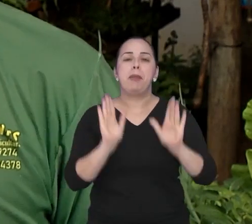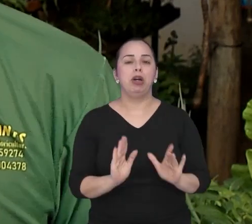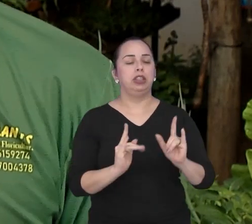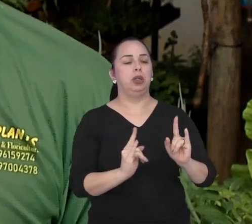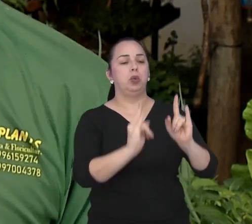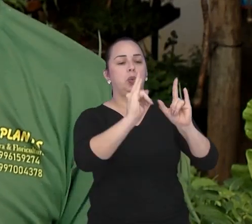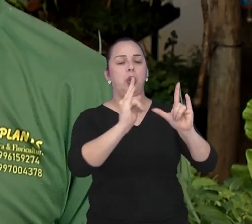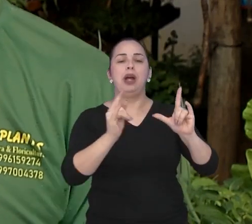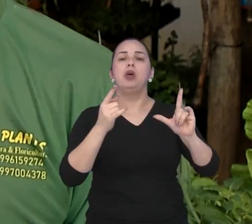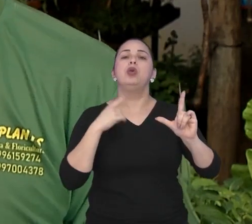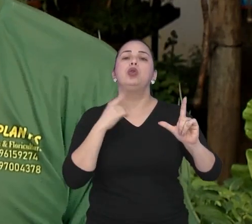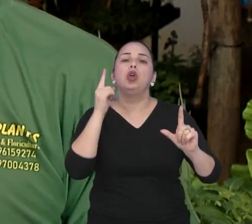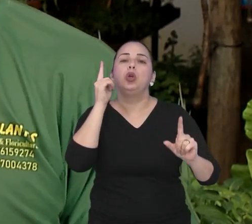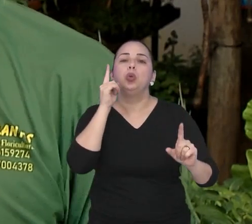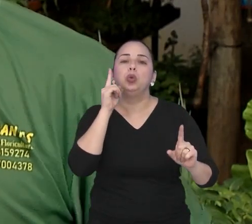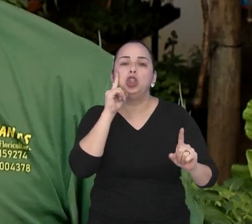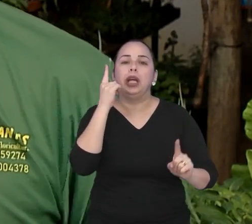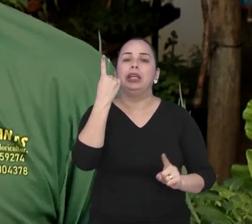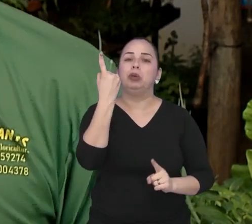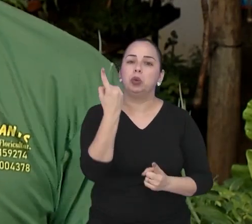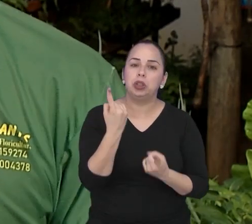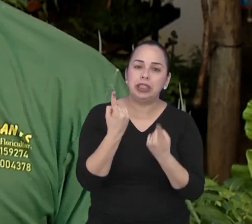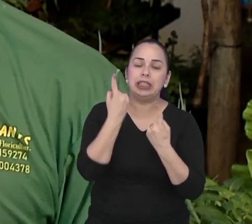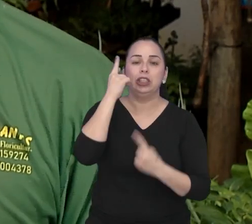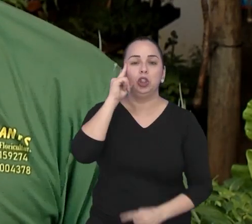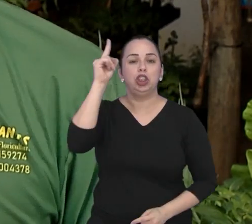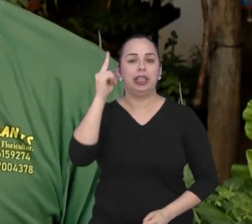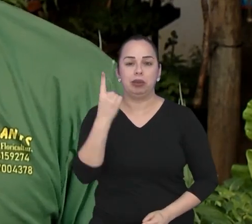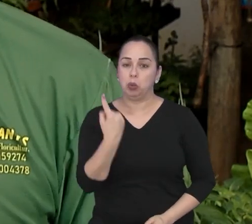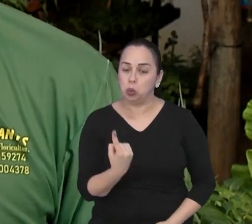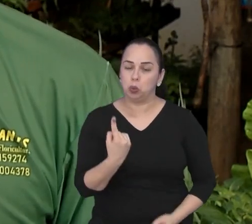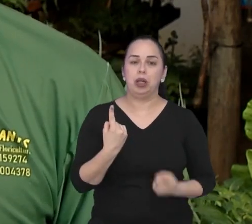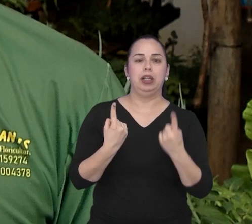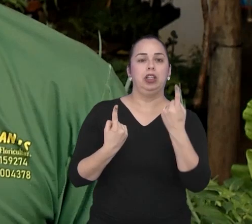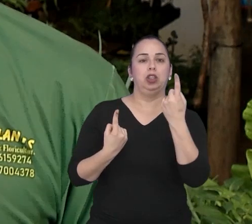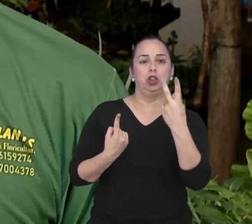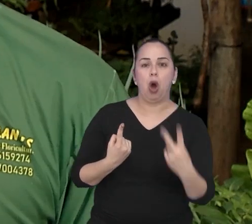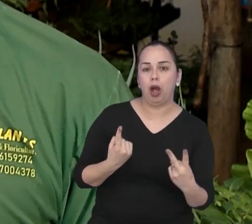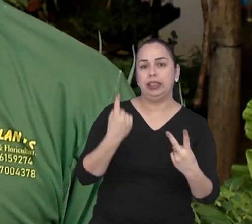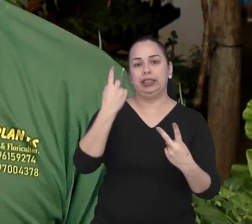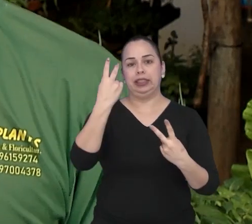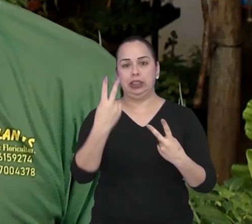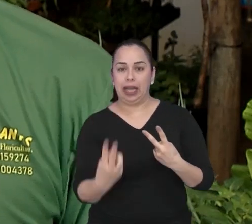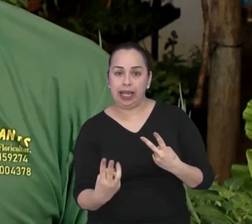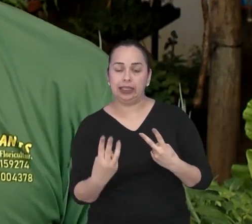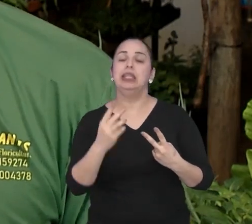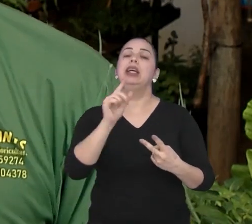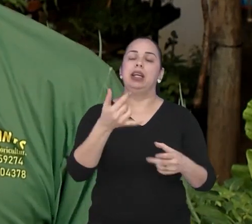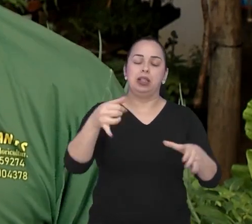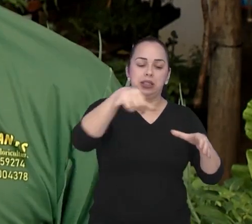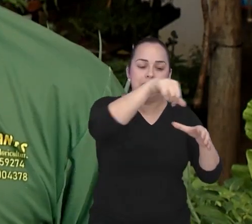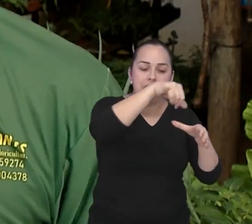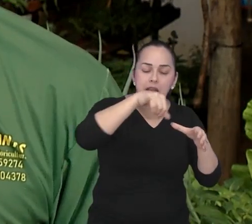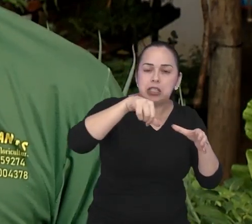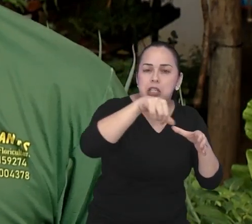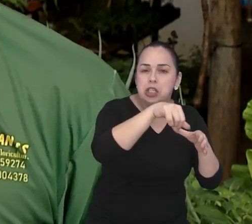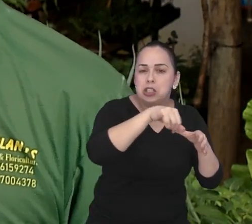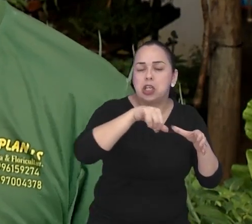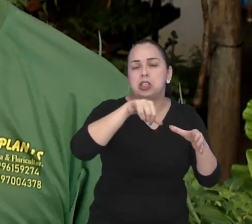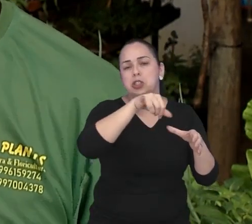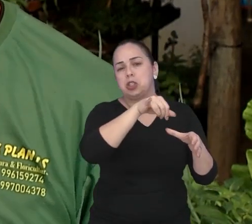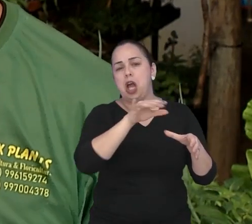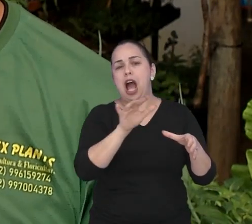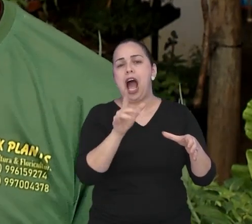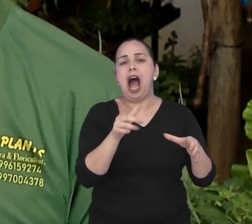dia não, você precisa deixar a terra dela secar, para você ir lá e jogar água de novo. Aí você joga com abundância, um pouquinho mais. Não